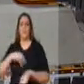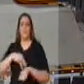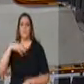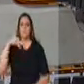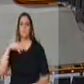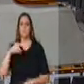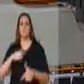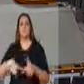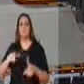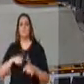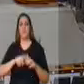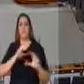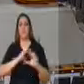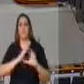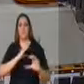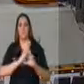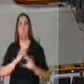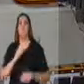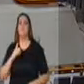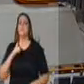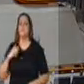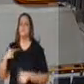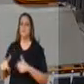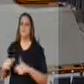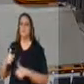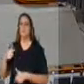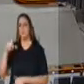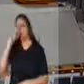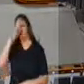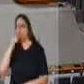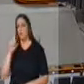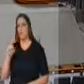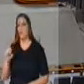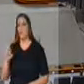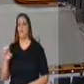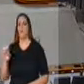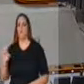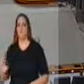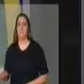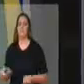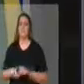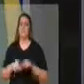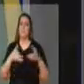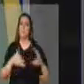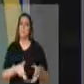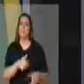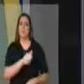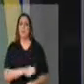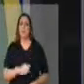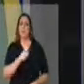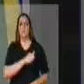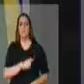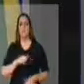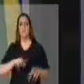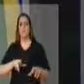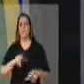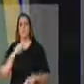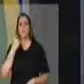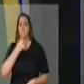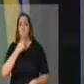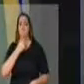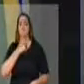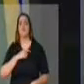da comunicação, atuo no Hospital Regional do Oeste, também faço parte da Associação de Câncer de Boca e Garganta,